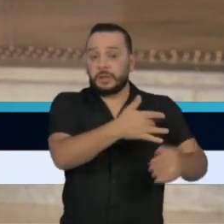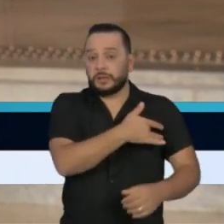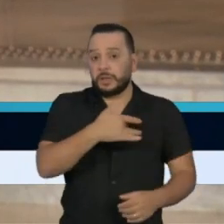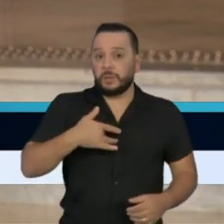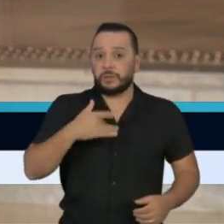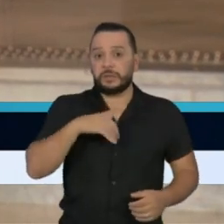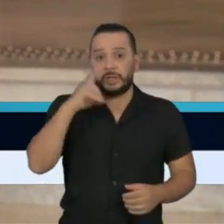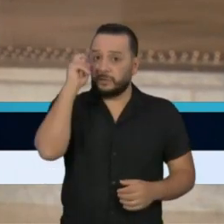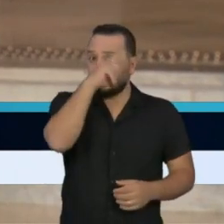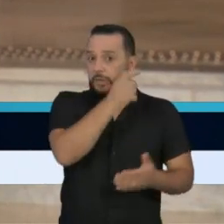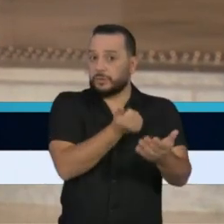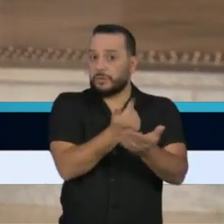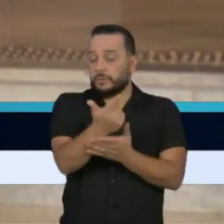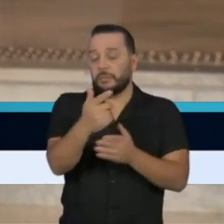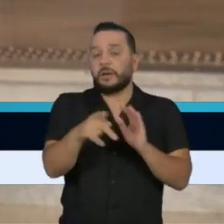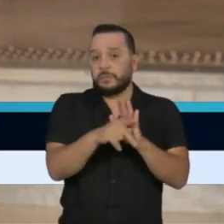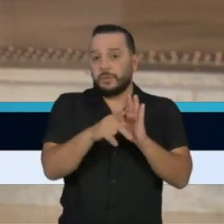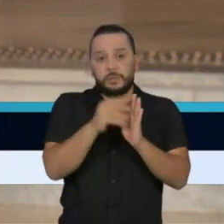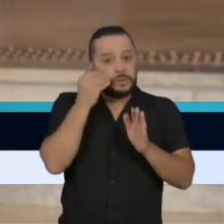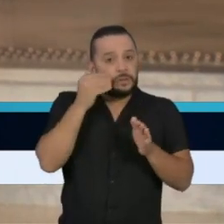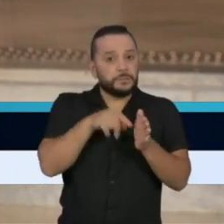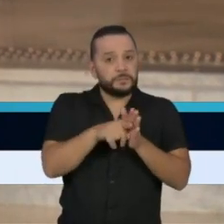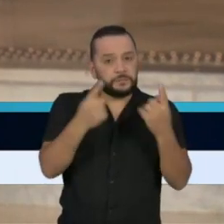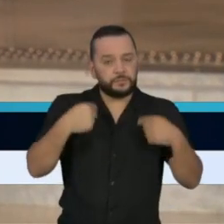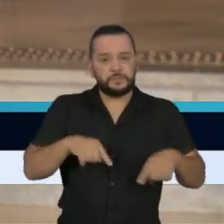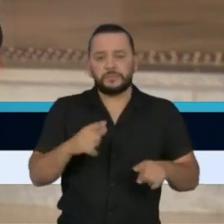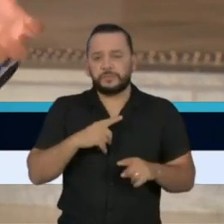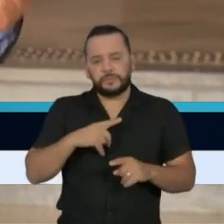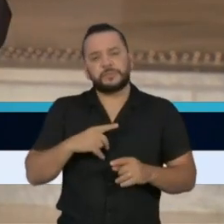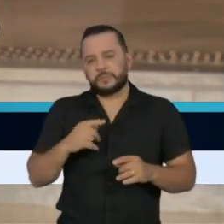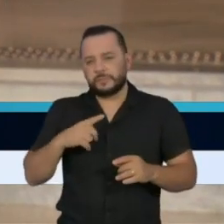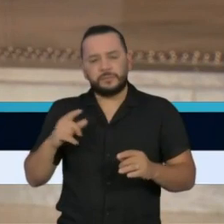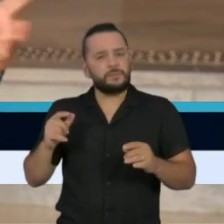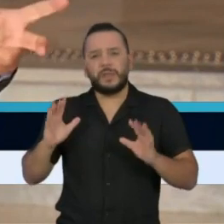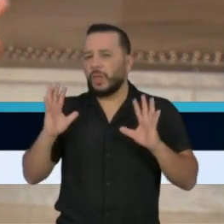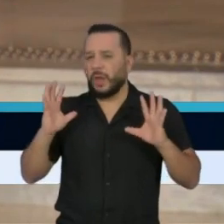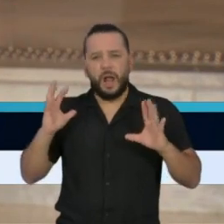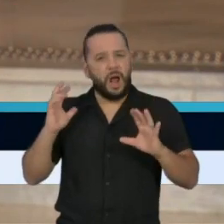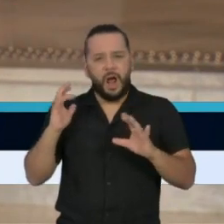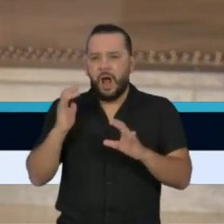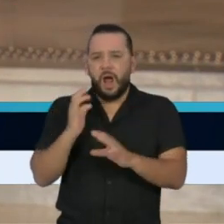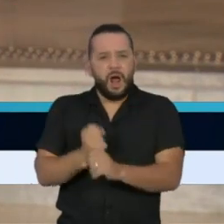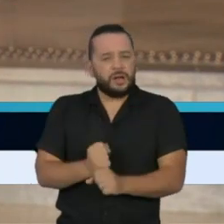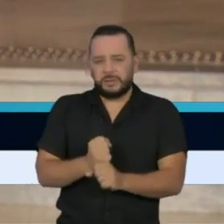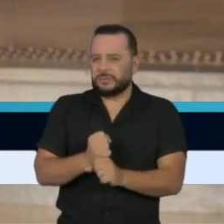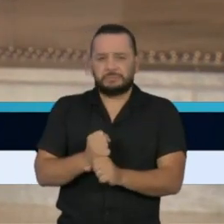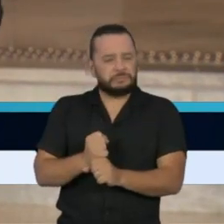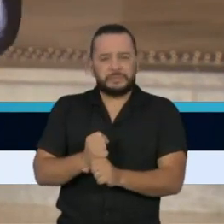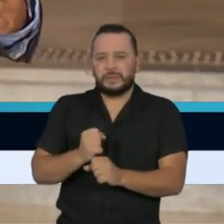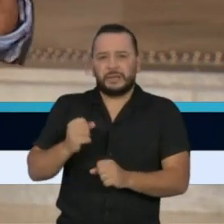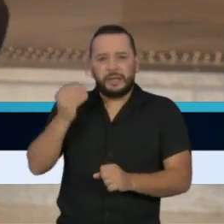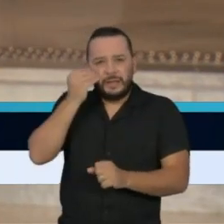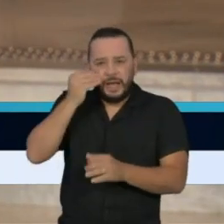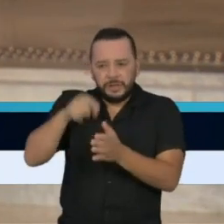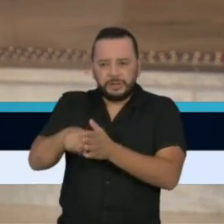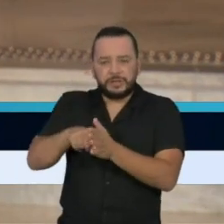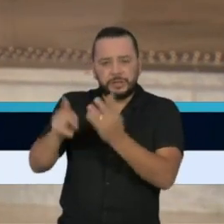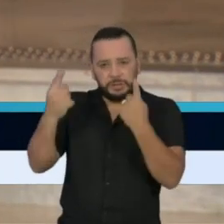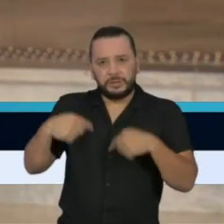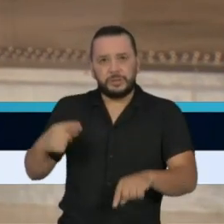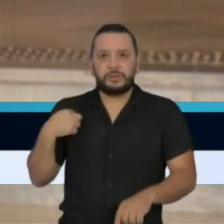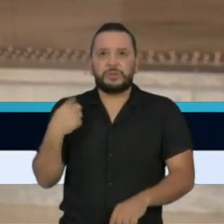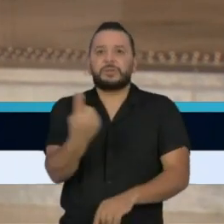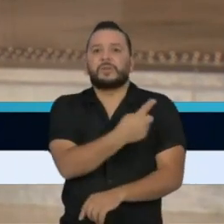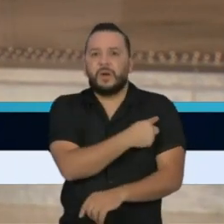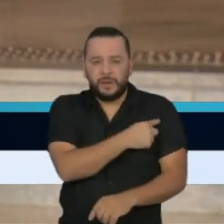o final de abril, de 1.300.000, mais outros testes que estão chegando por outras fontes, nos garantem essa política